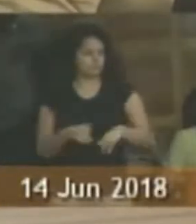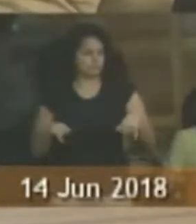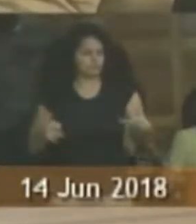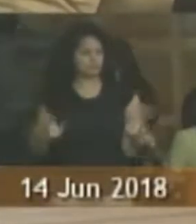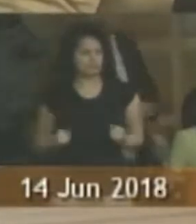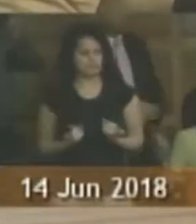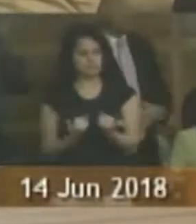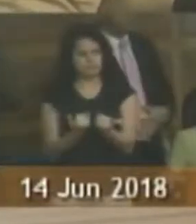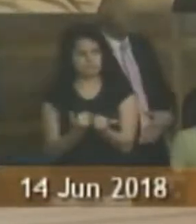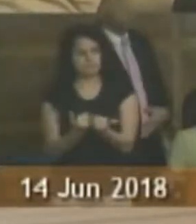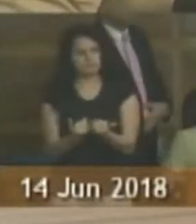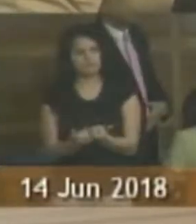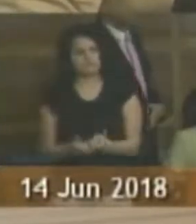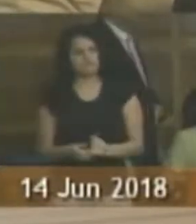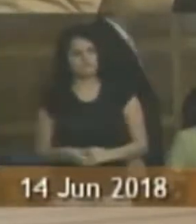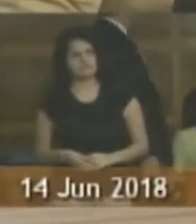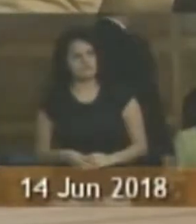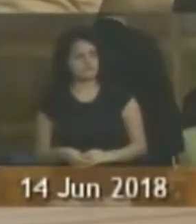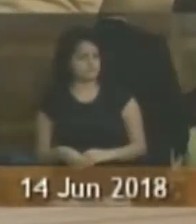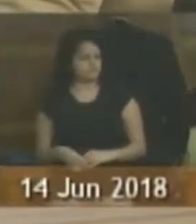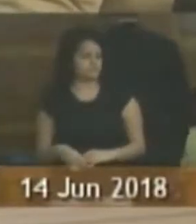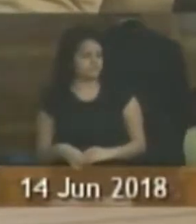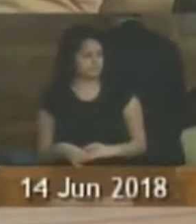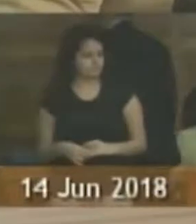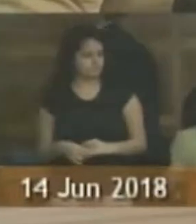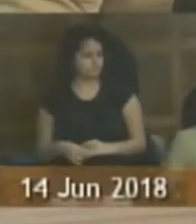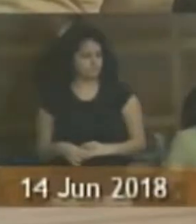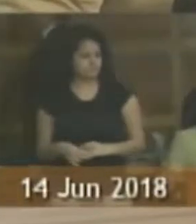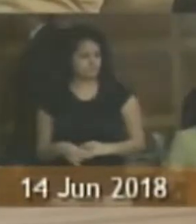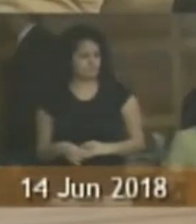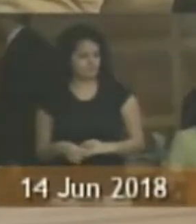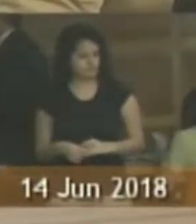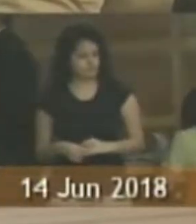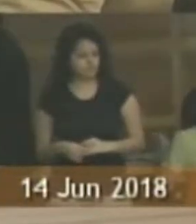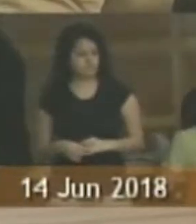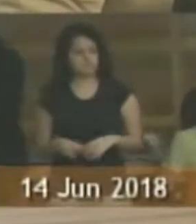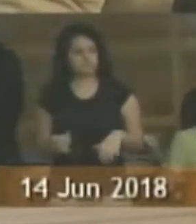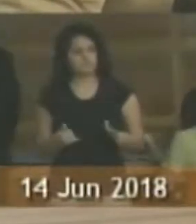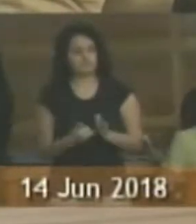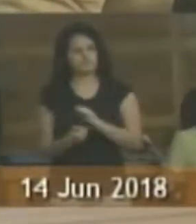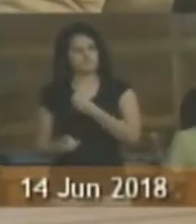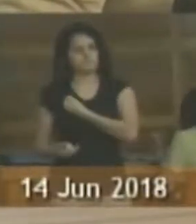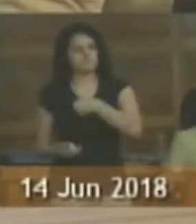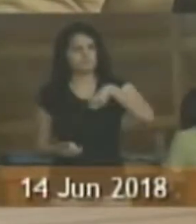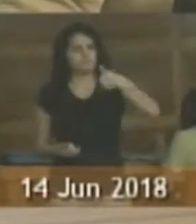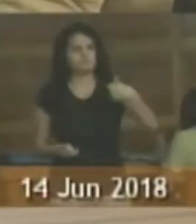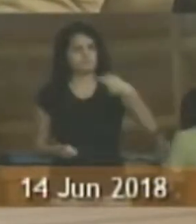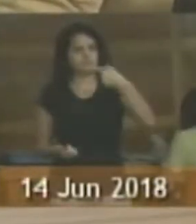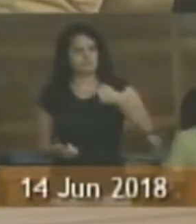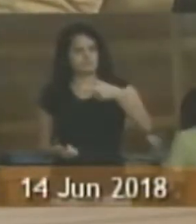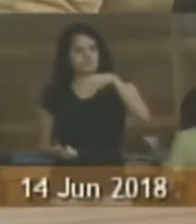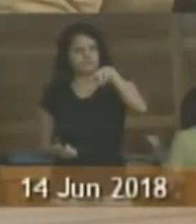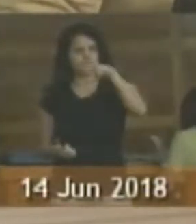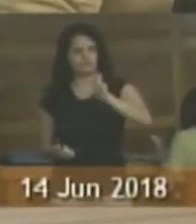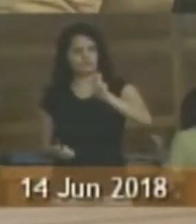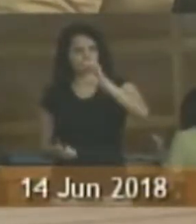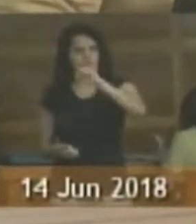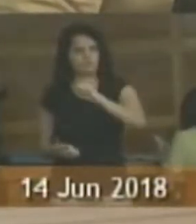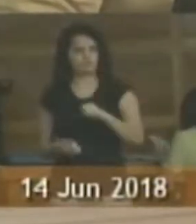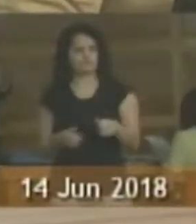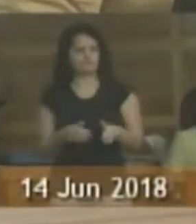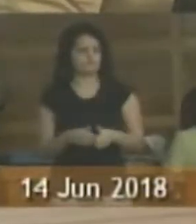Procurador Haroldo Fernandes Duarte, BR-101, bairro Morro do Moreno. Indicação 1758 de 2018,